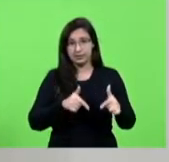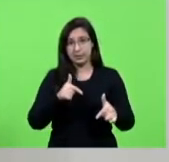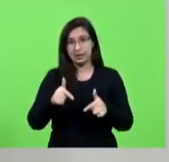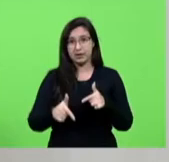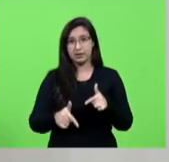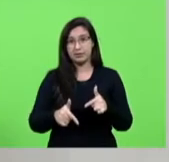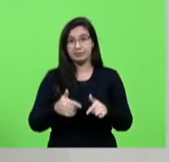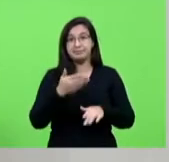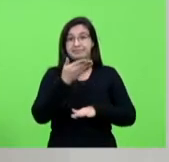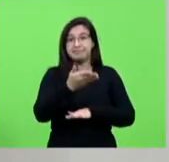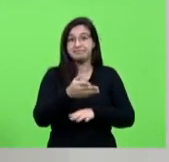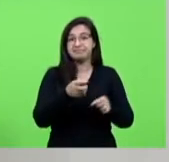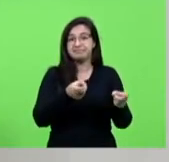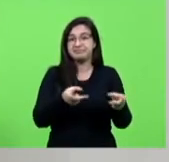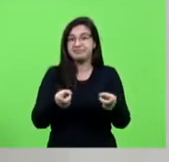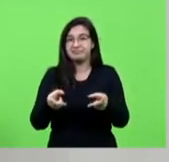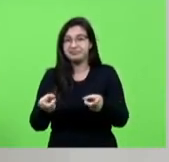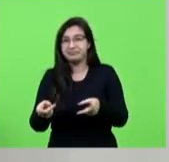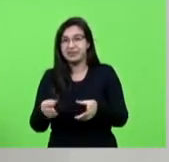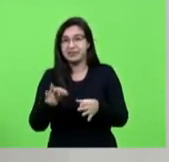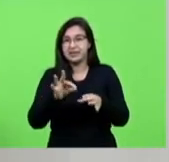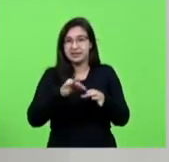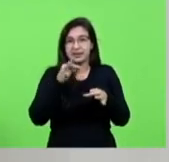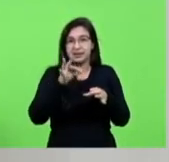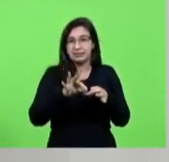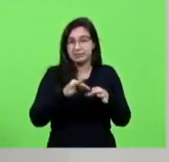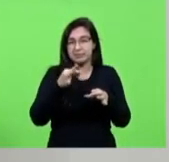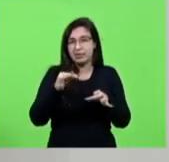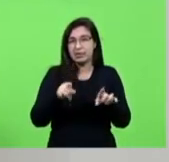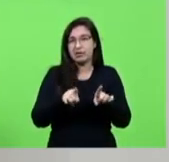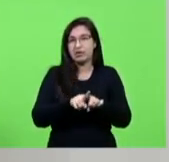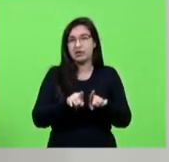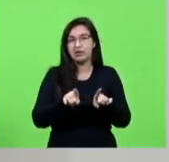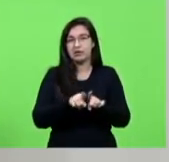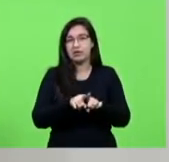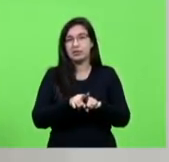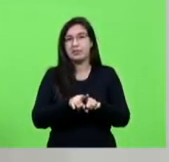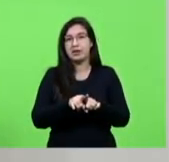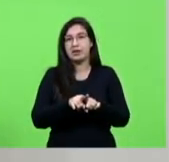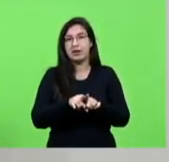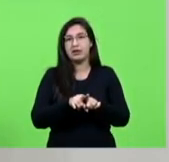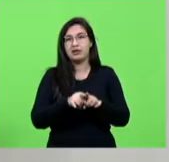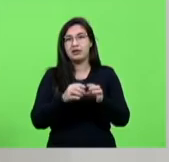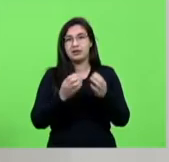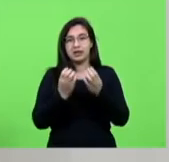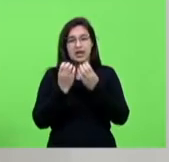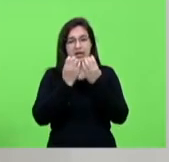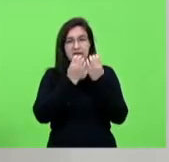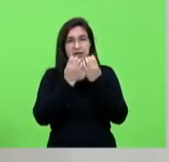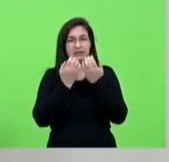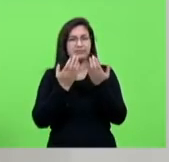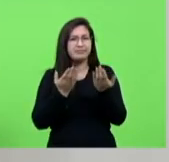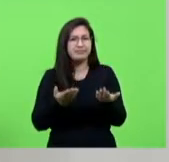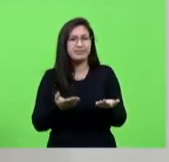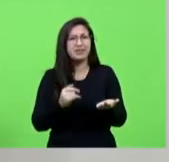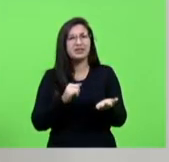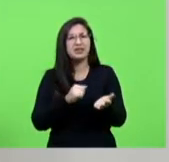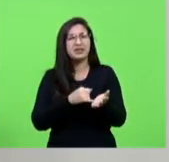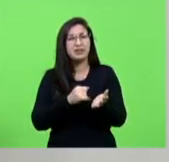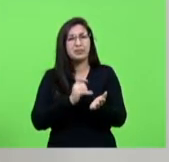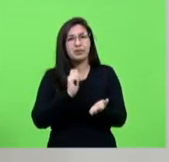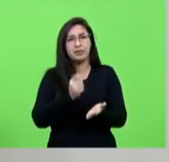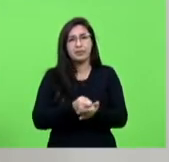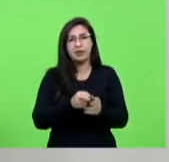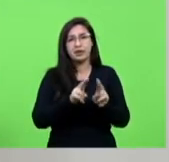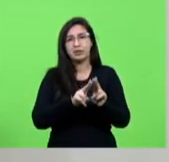lá, vende a pipoquinha, que vende um cachorro quente, que é o imposto dessas pessoas que pagam a universidade,